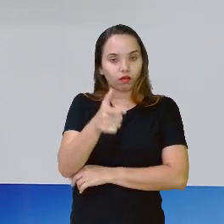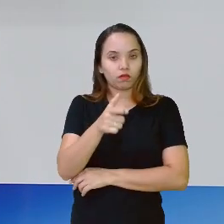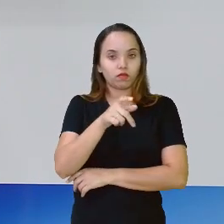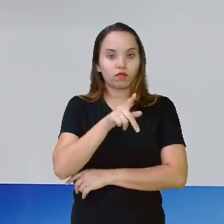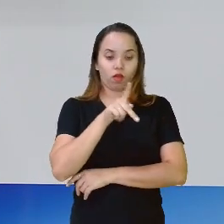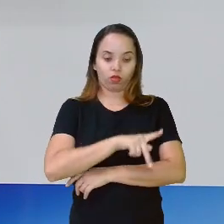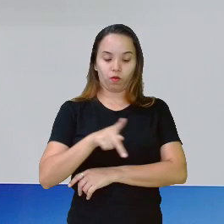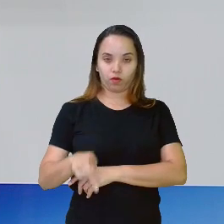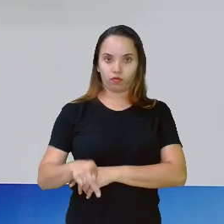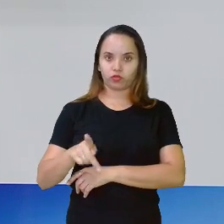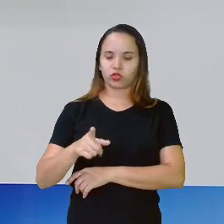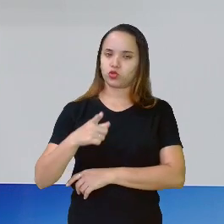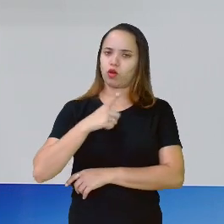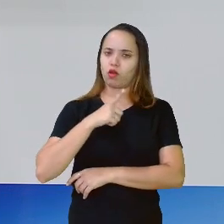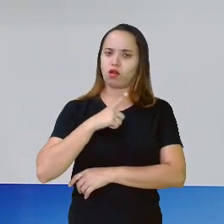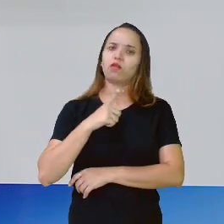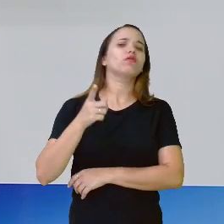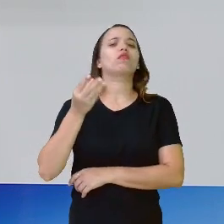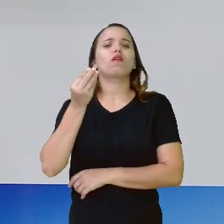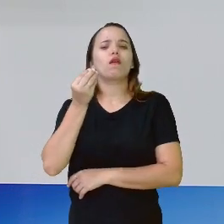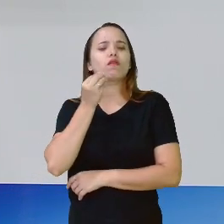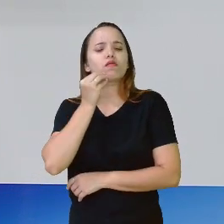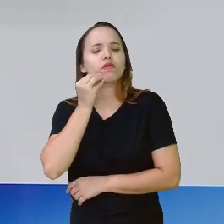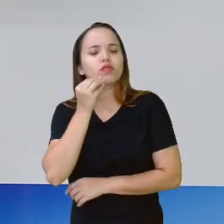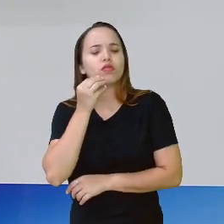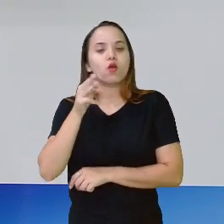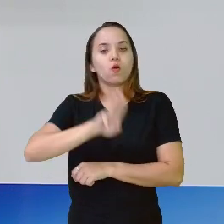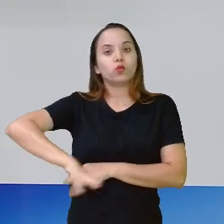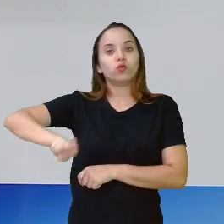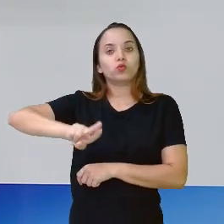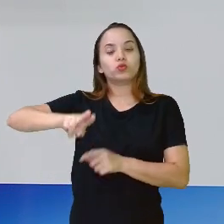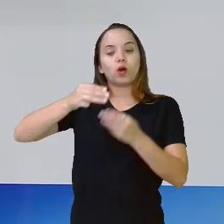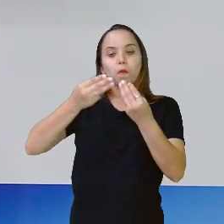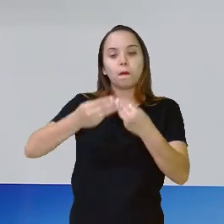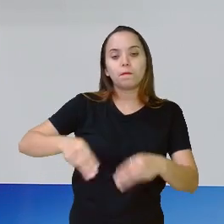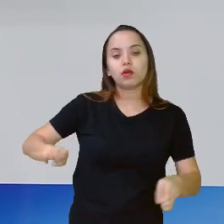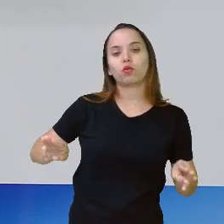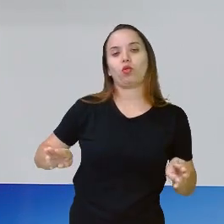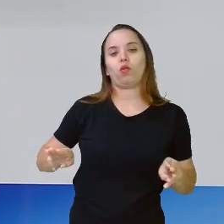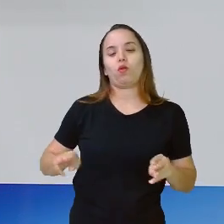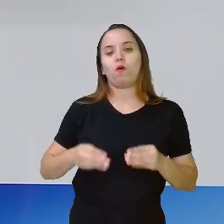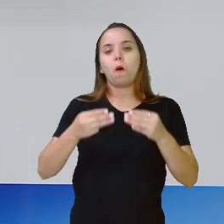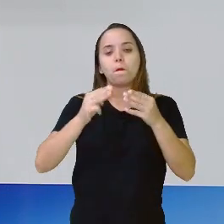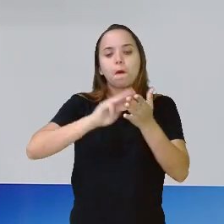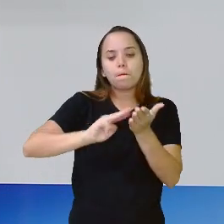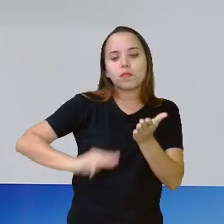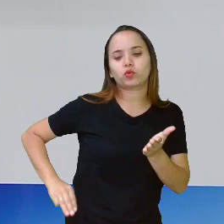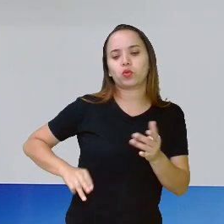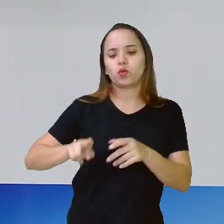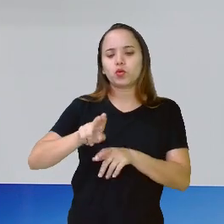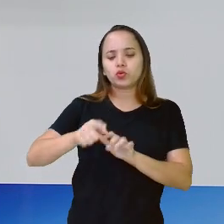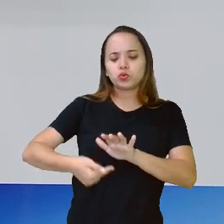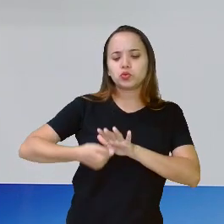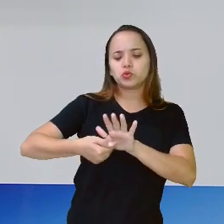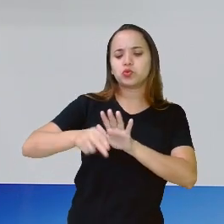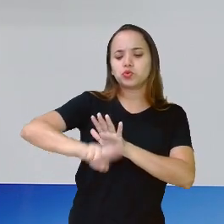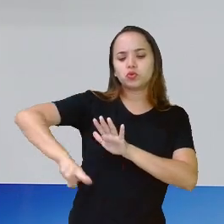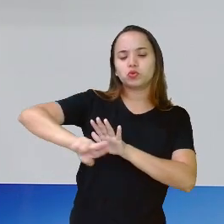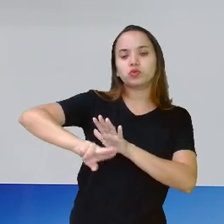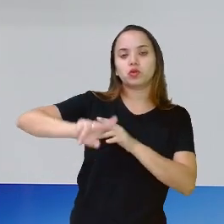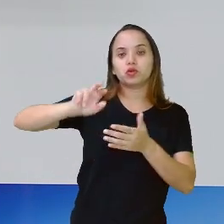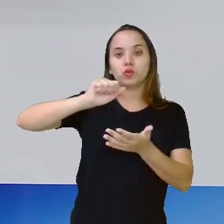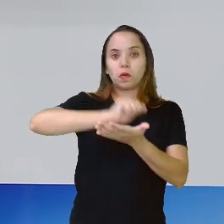ele busque essa metodologia que você apresente uma mesma atividade de